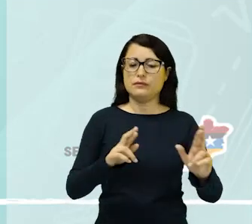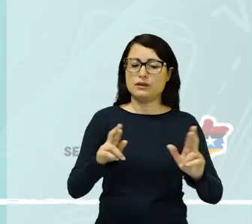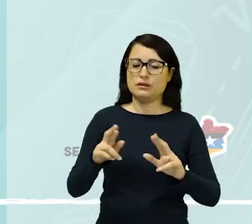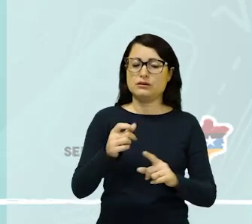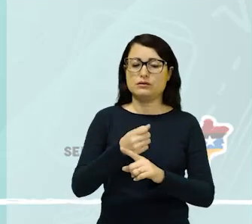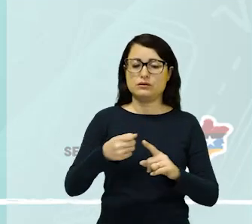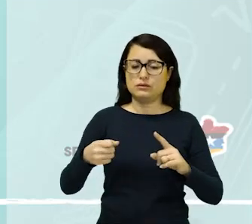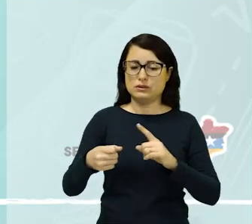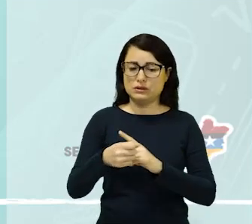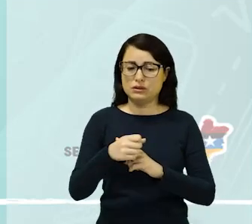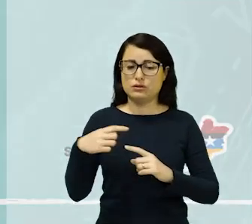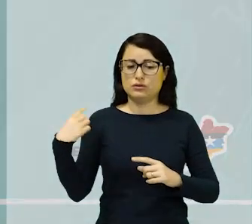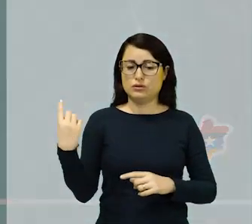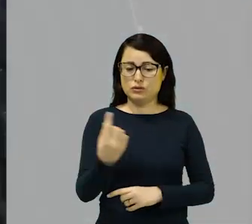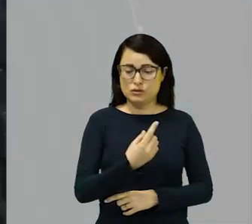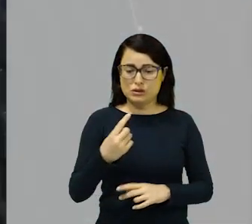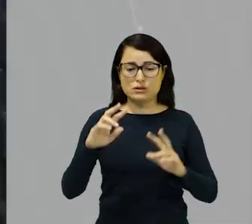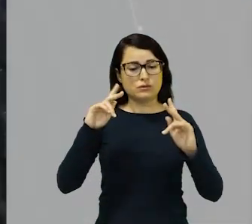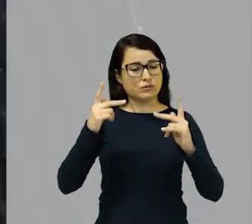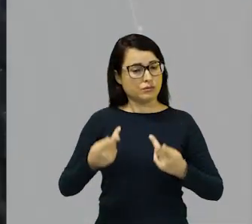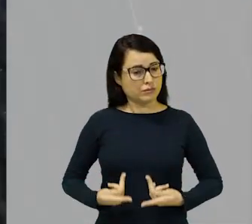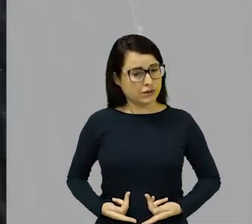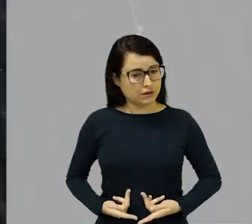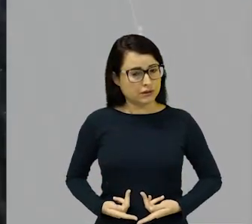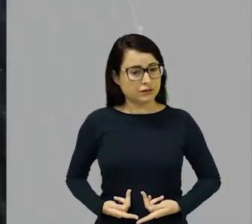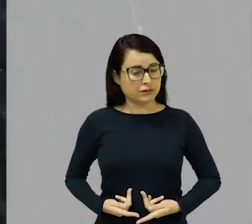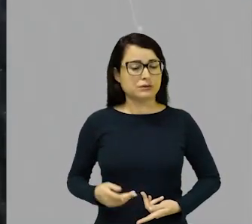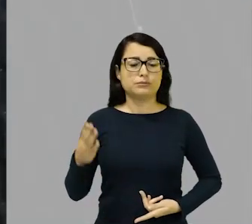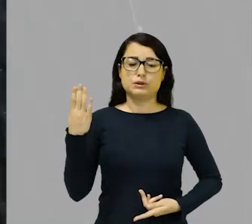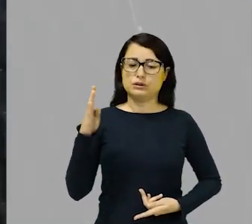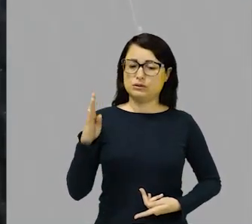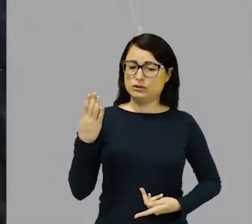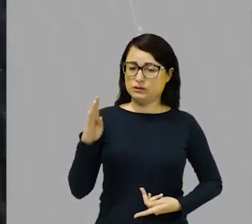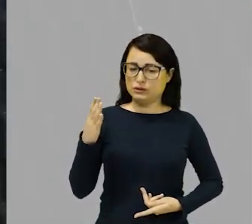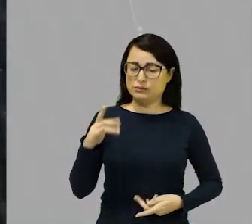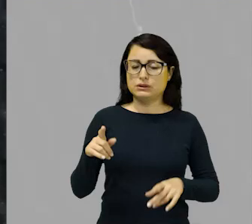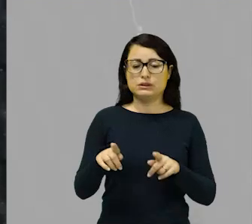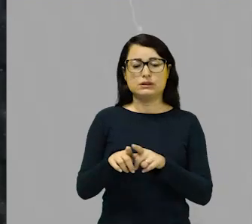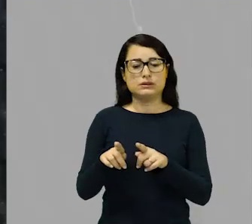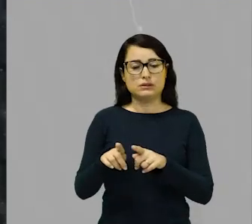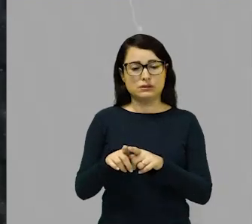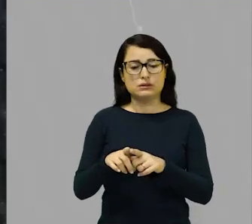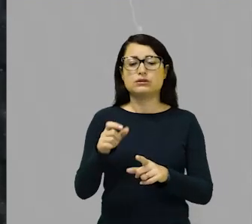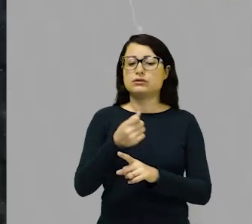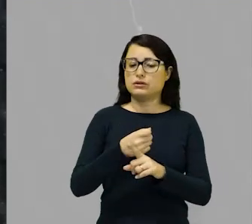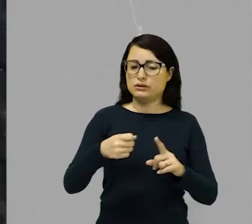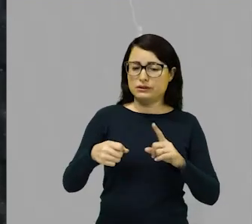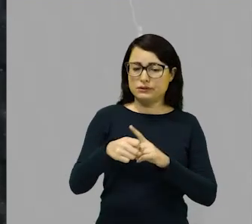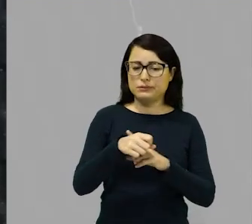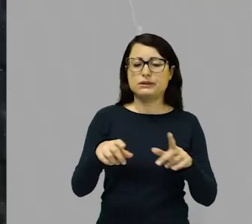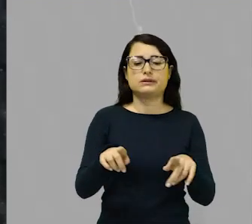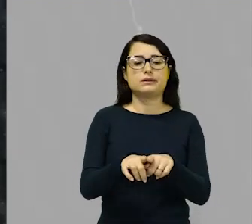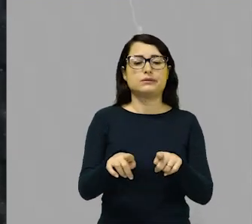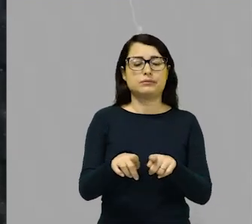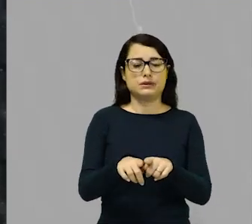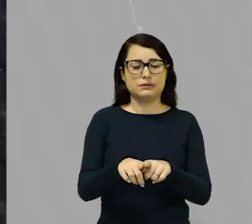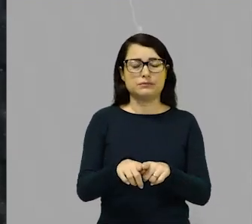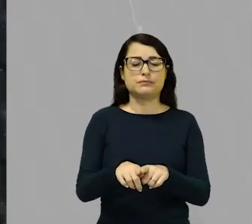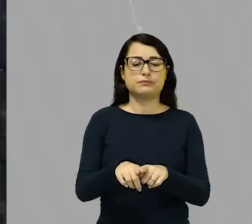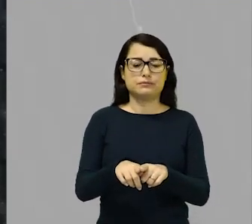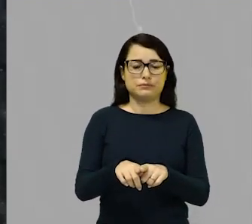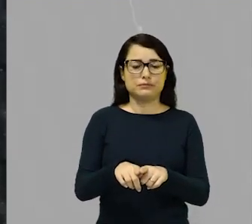seres humanos por completo. Isso quer dizer que a gente é ser humano biologicamente e é ser humano socialmente também.